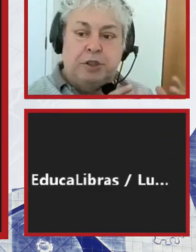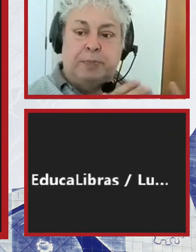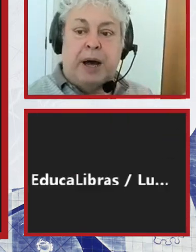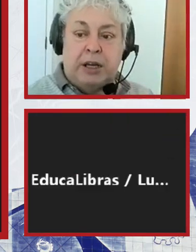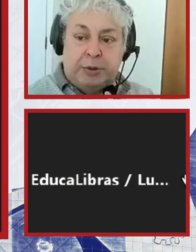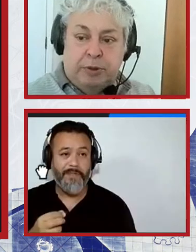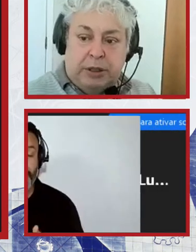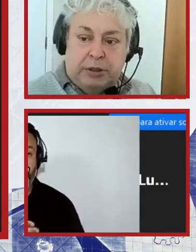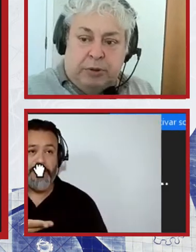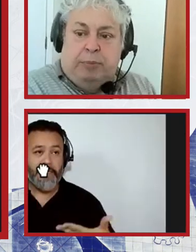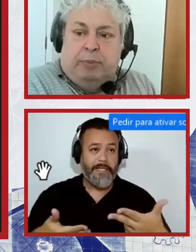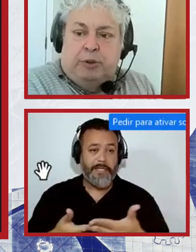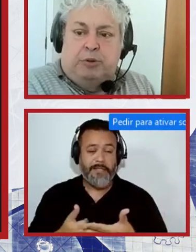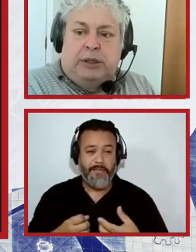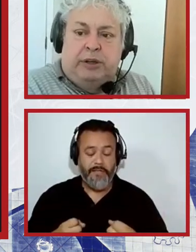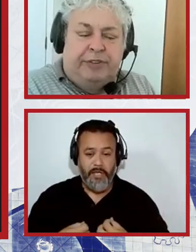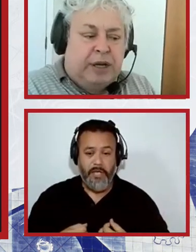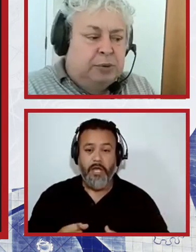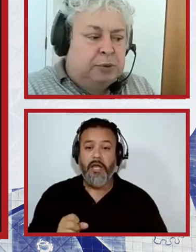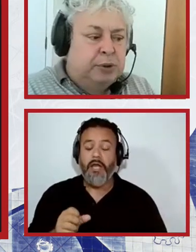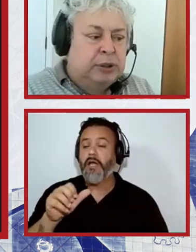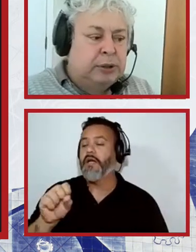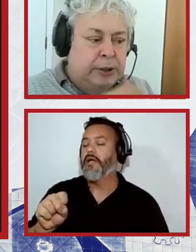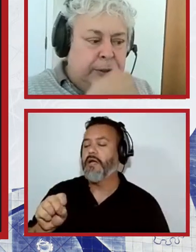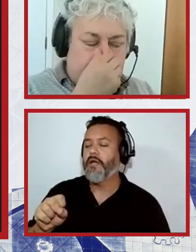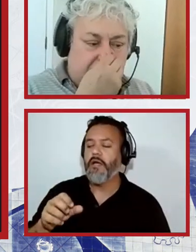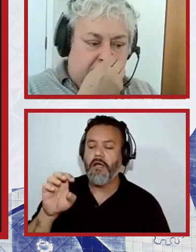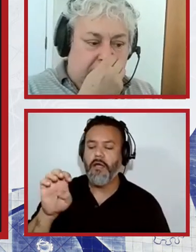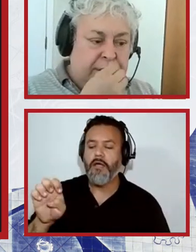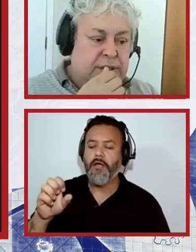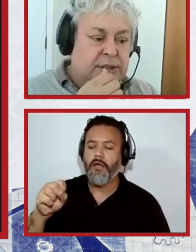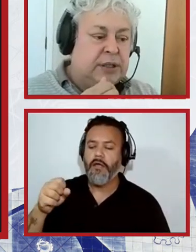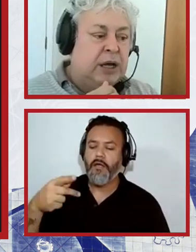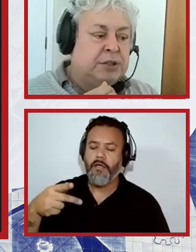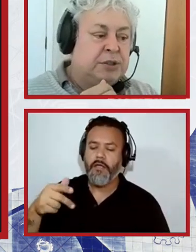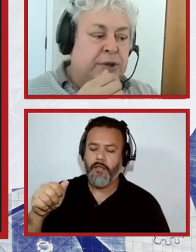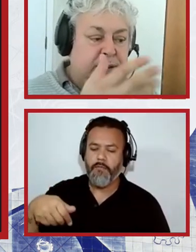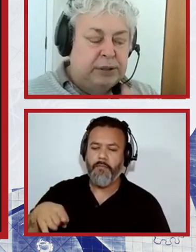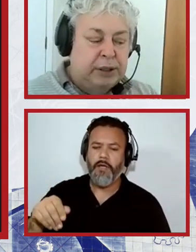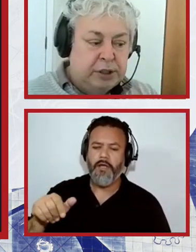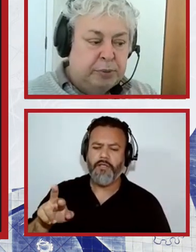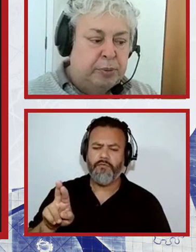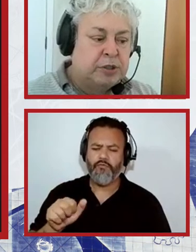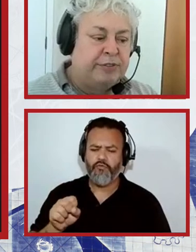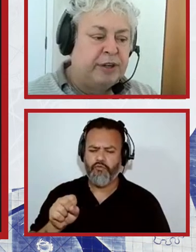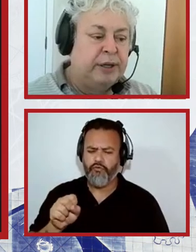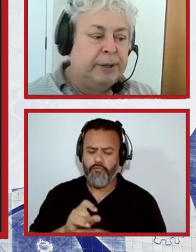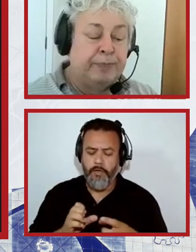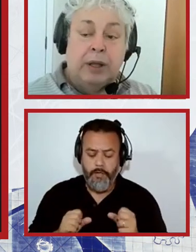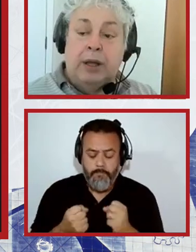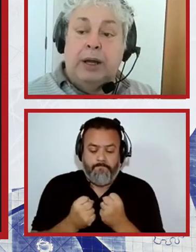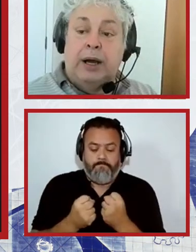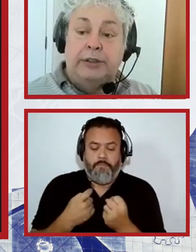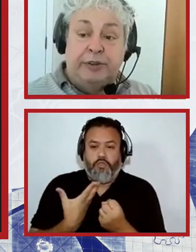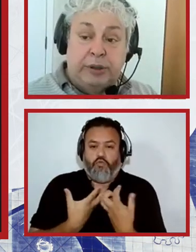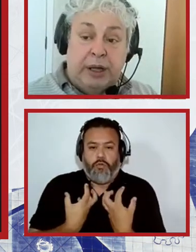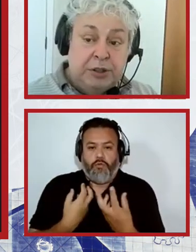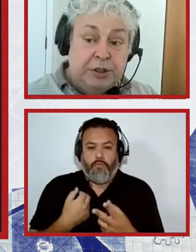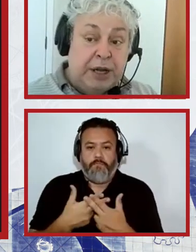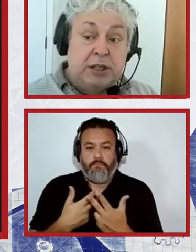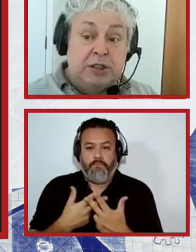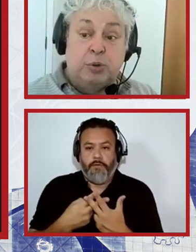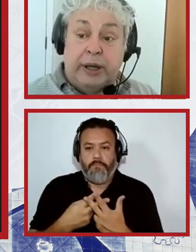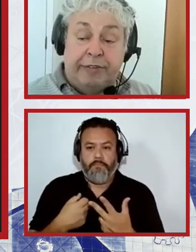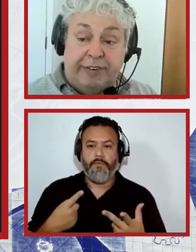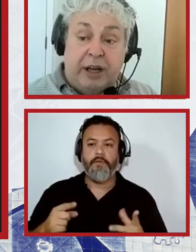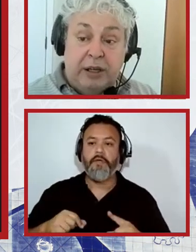por exemplo, espasmos, a musculatura fica dura, né? A necessidade do cateterismo, como eu já falei, a